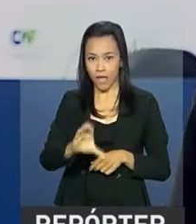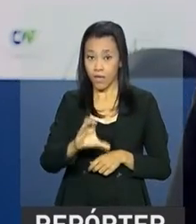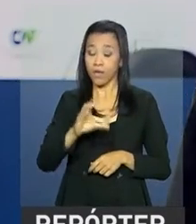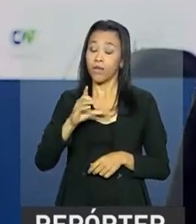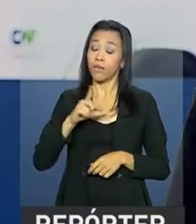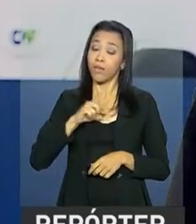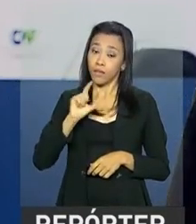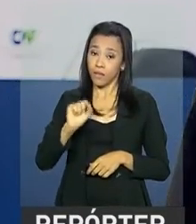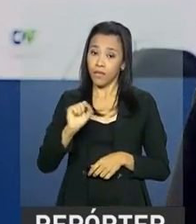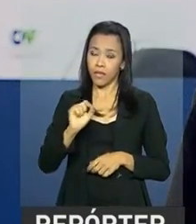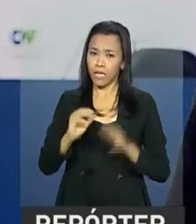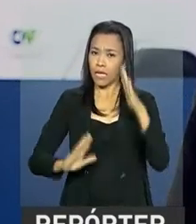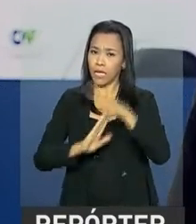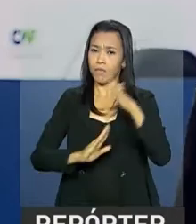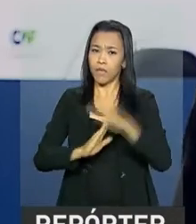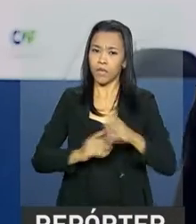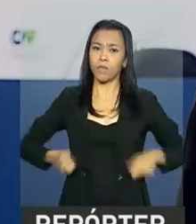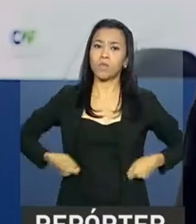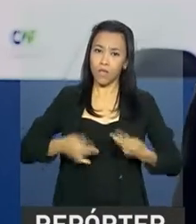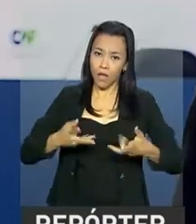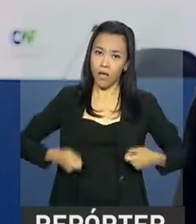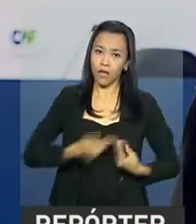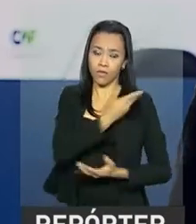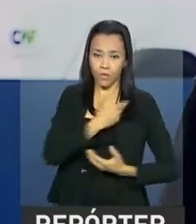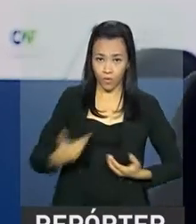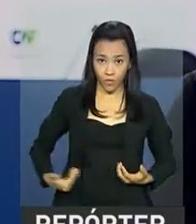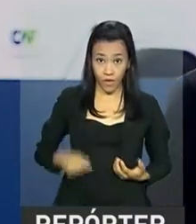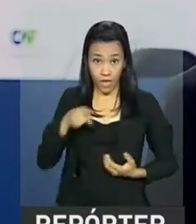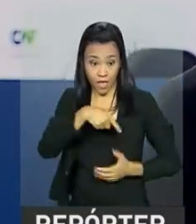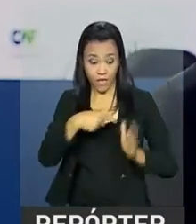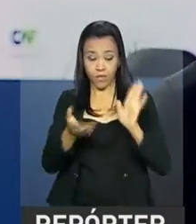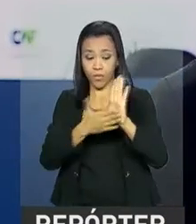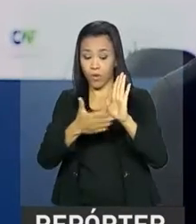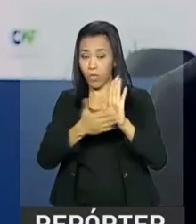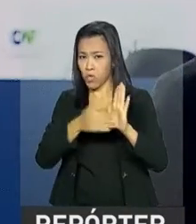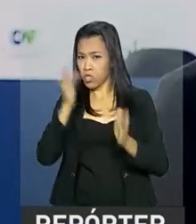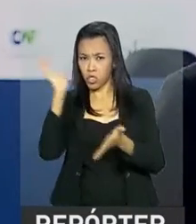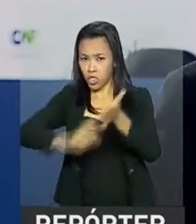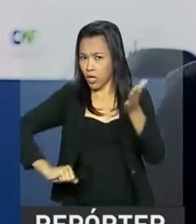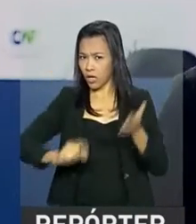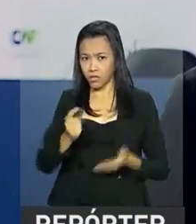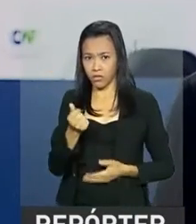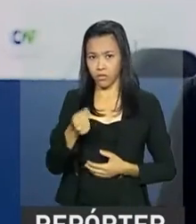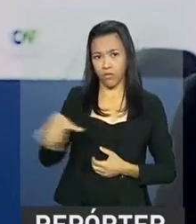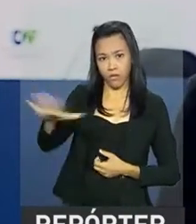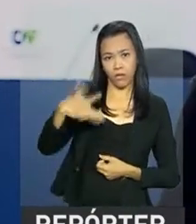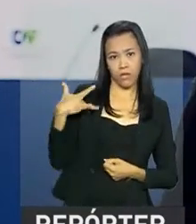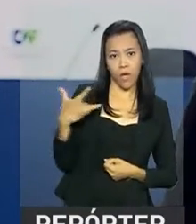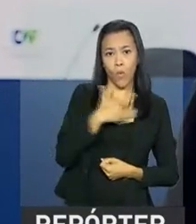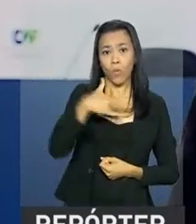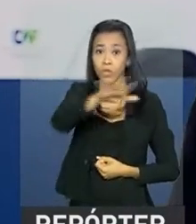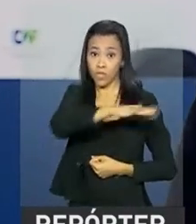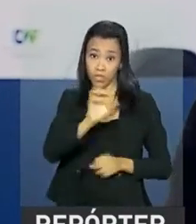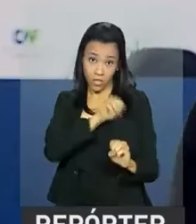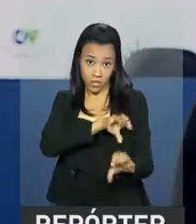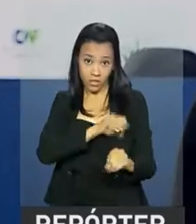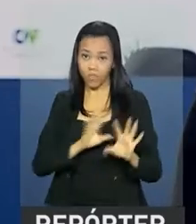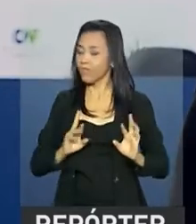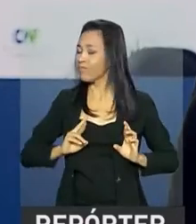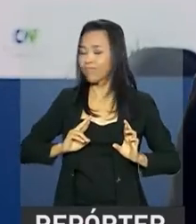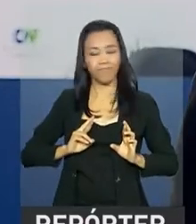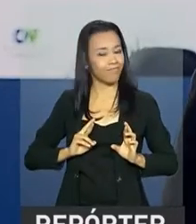dos gastos públicos segundo ele a medida não vai tirar recursos da saúde nem da educação e é